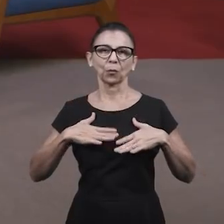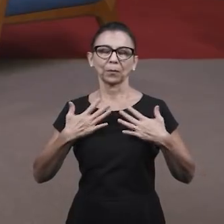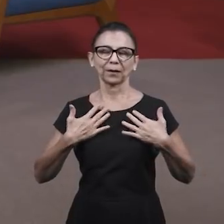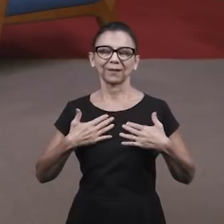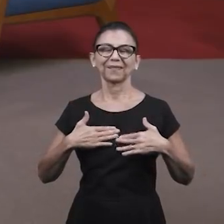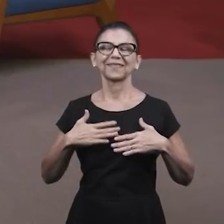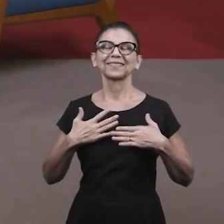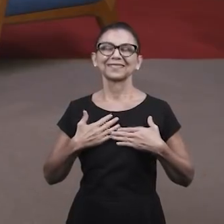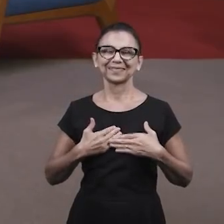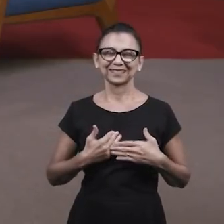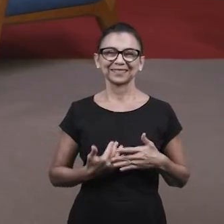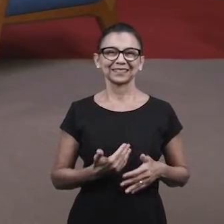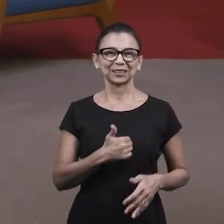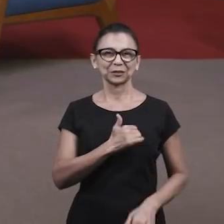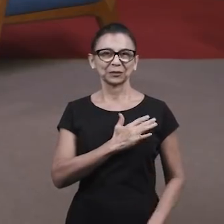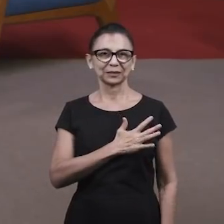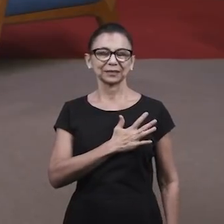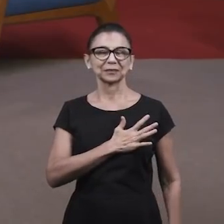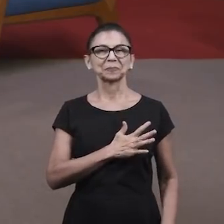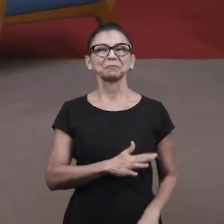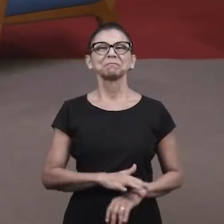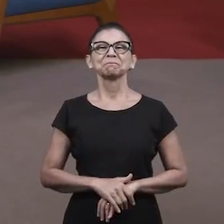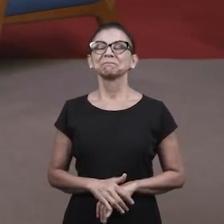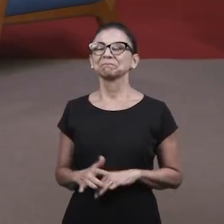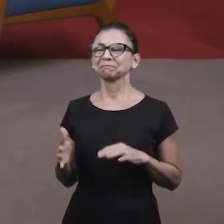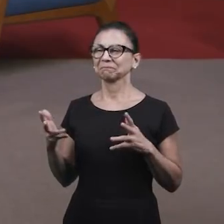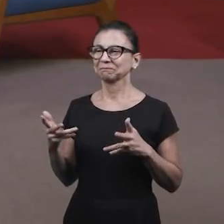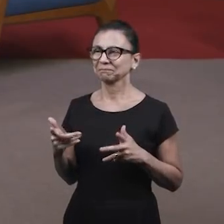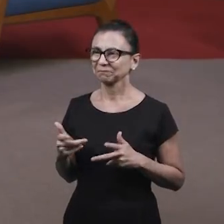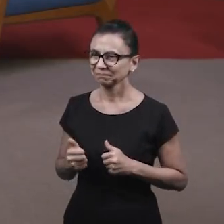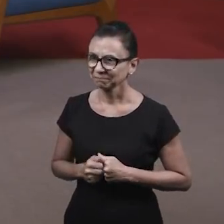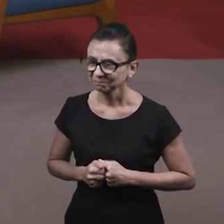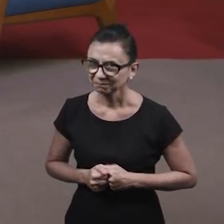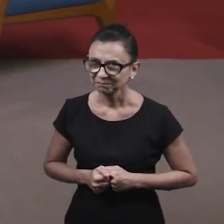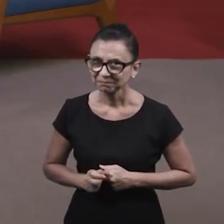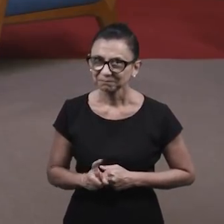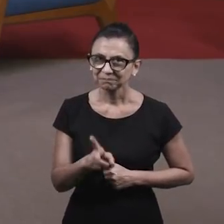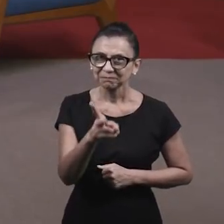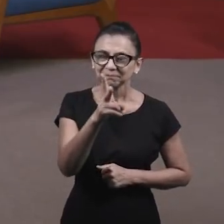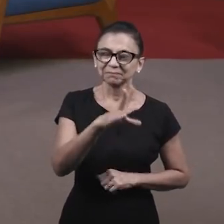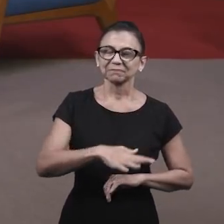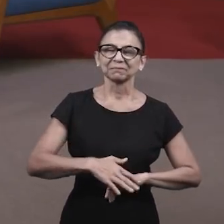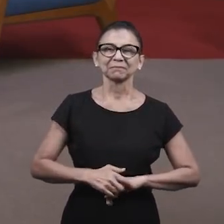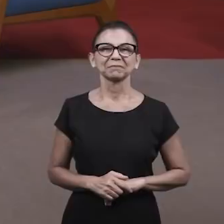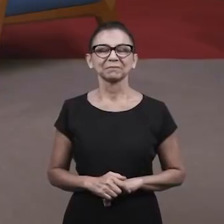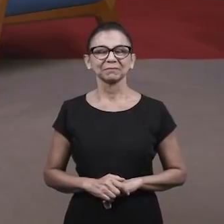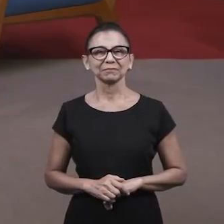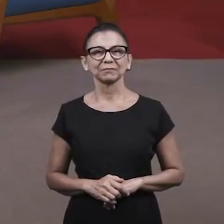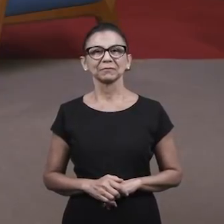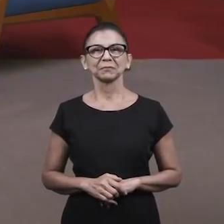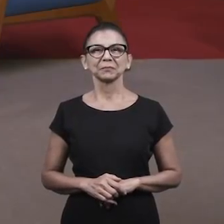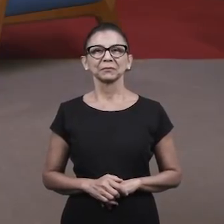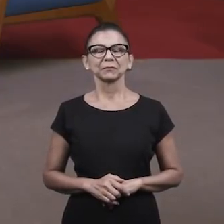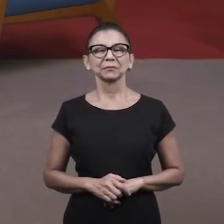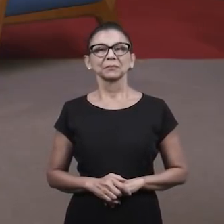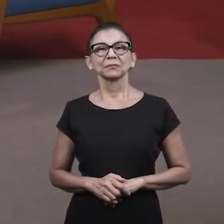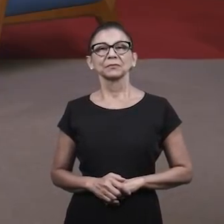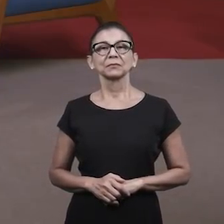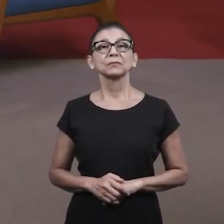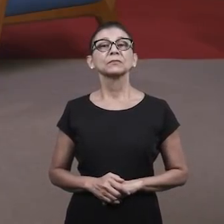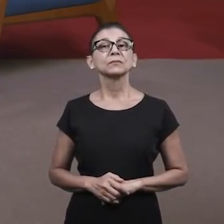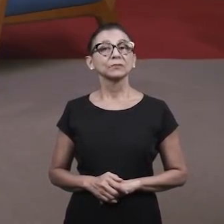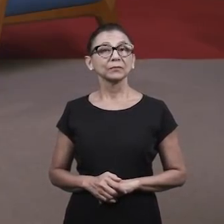Jesus acalmou duas tempestades. A visível, que era o vento e o mar, e a outra